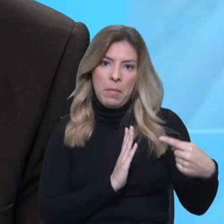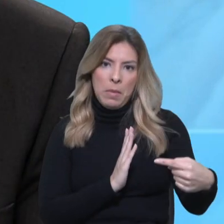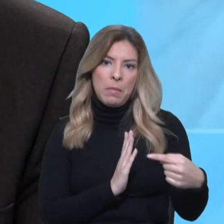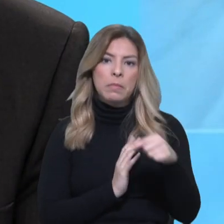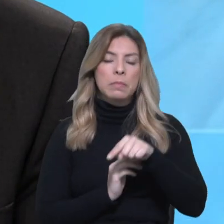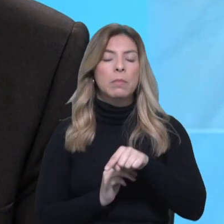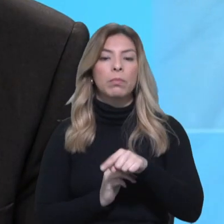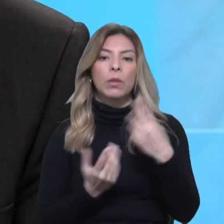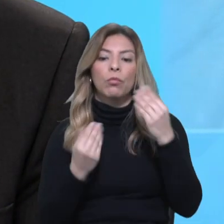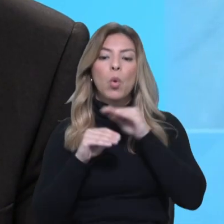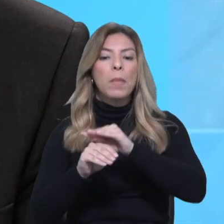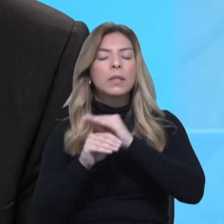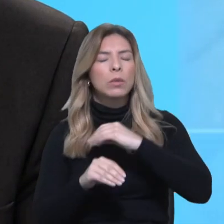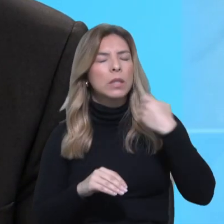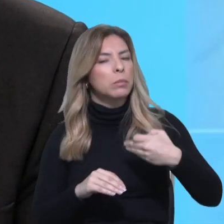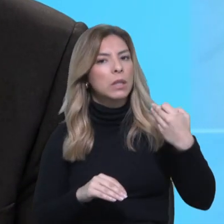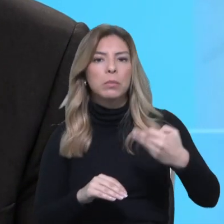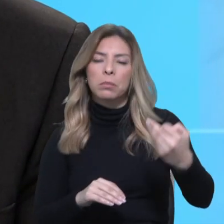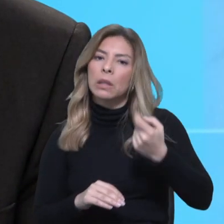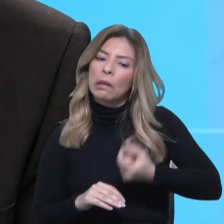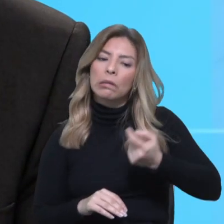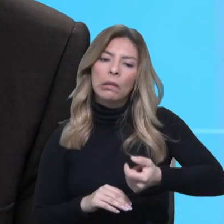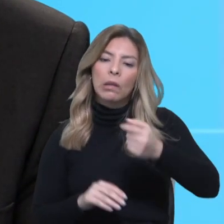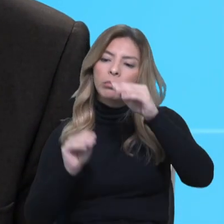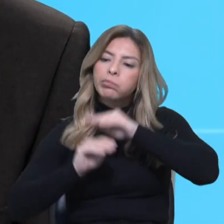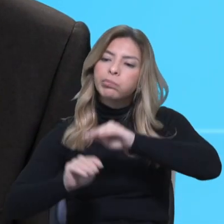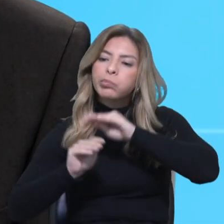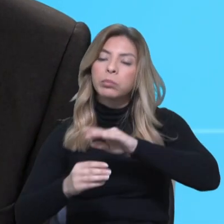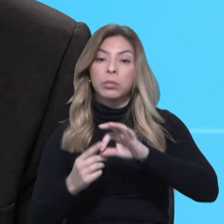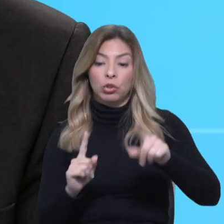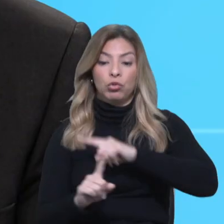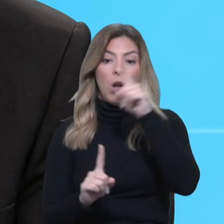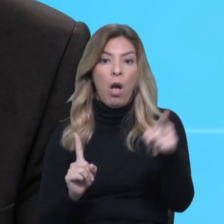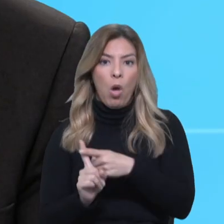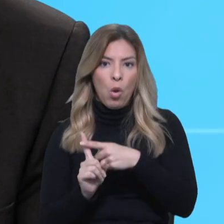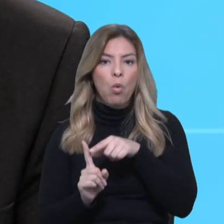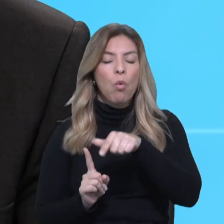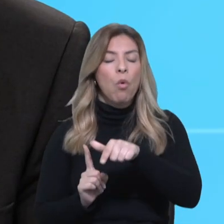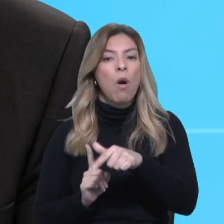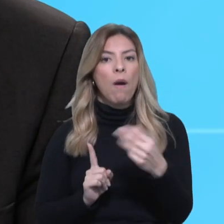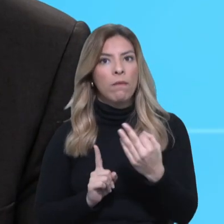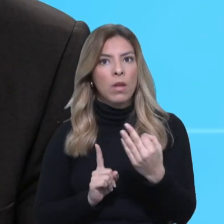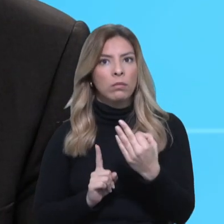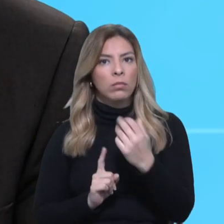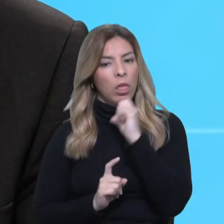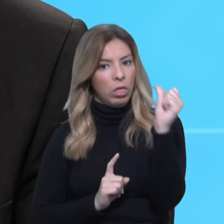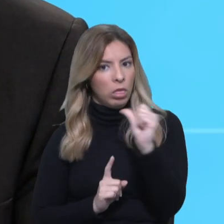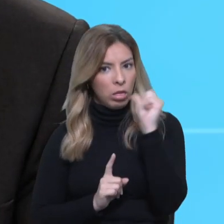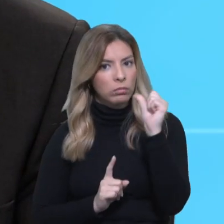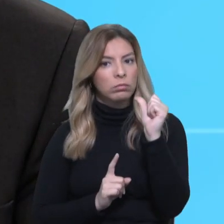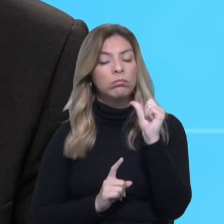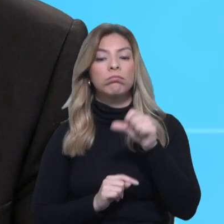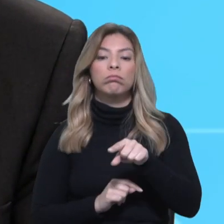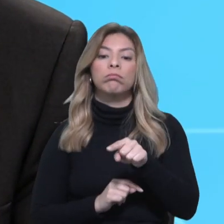de formação permanente. E este ano o Encontro Nacional é intitulado Sinais de Esperança da